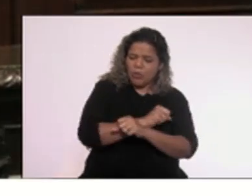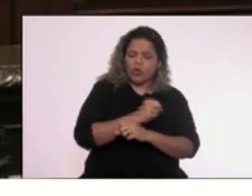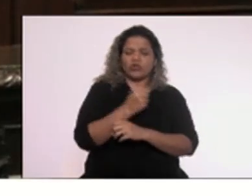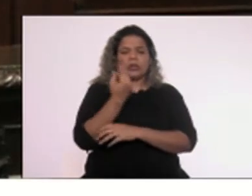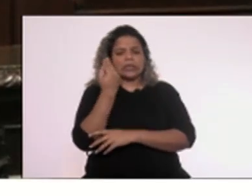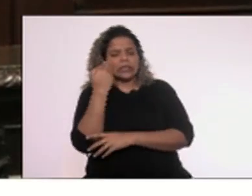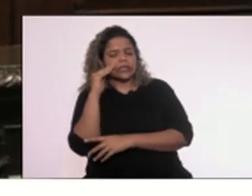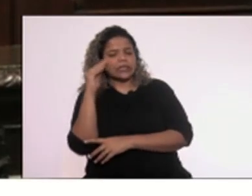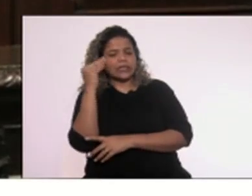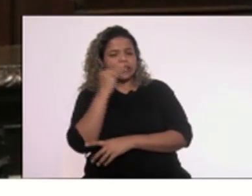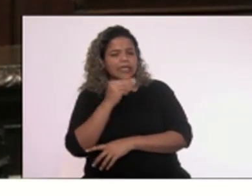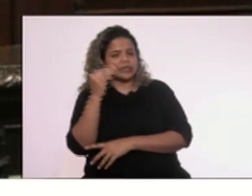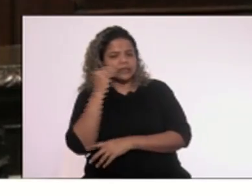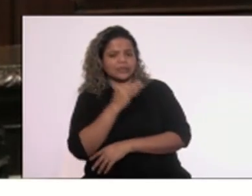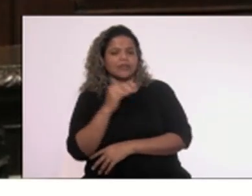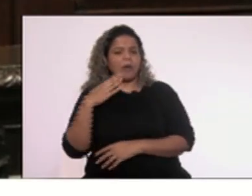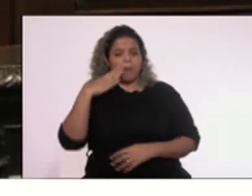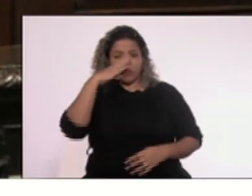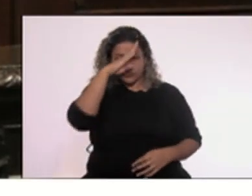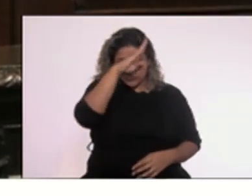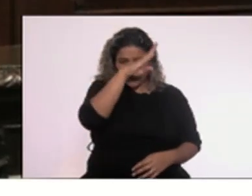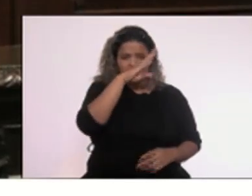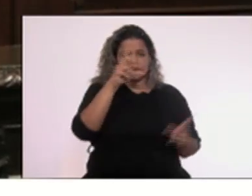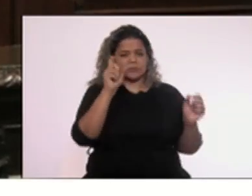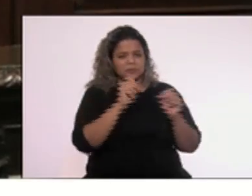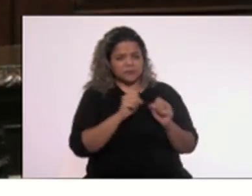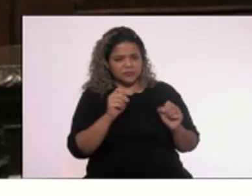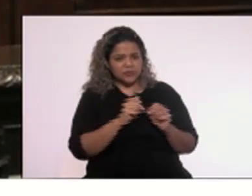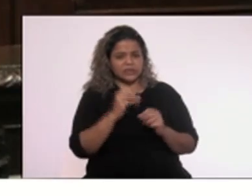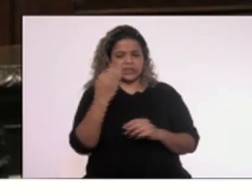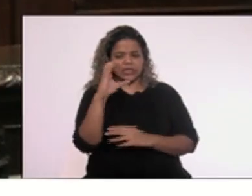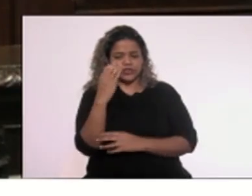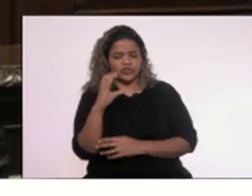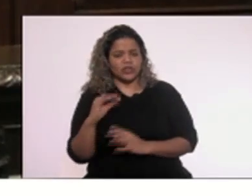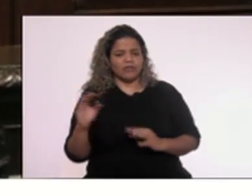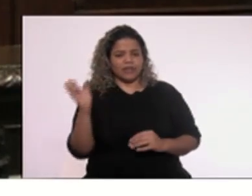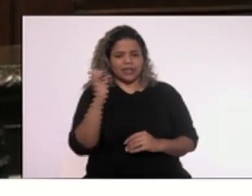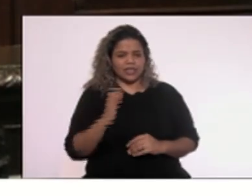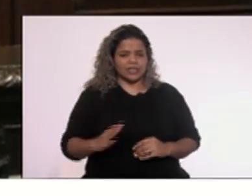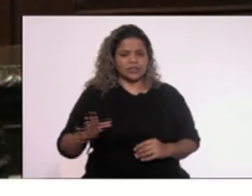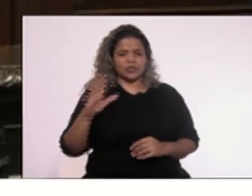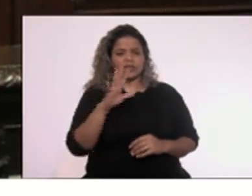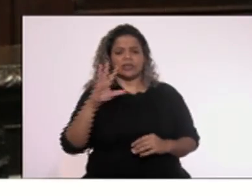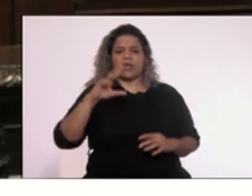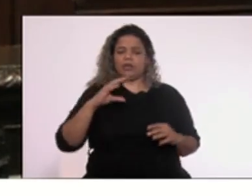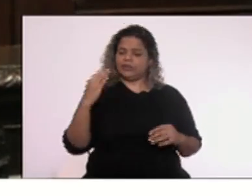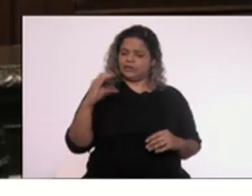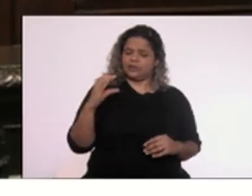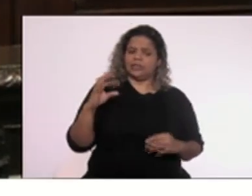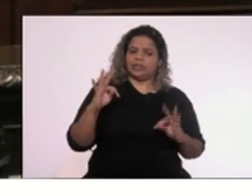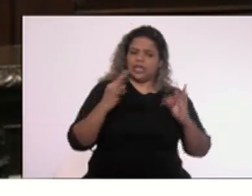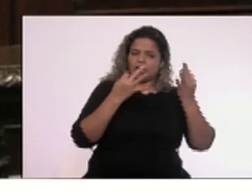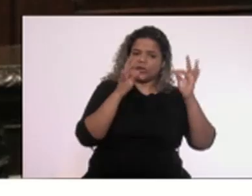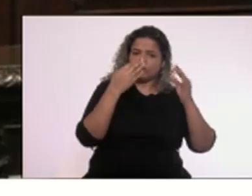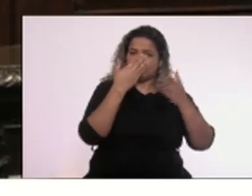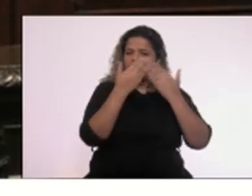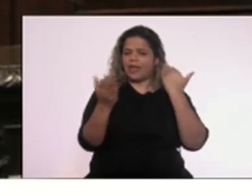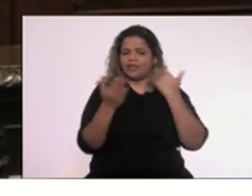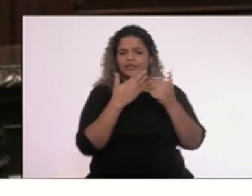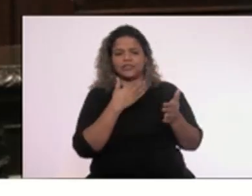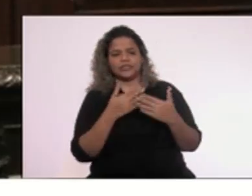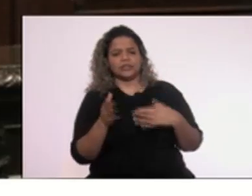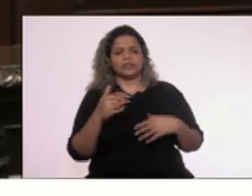de desmonte por parte de Jair Bolsonaro do Parque Científico Nacional, enquanto seu ministro da Ciência e Tecnologia anda perdido por aí, é